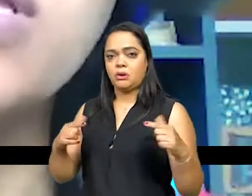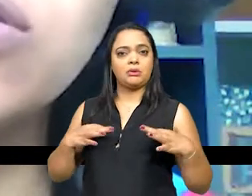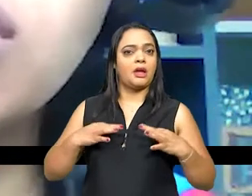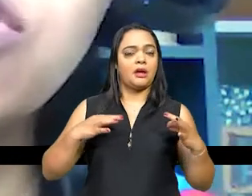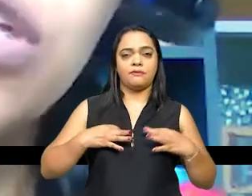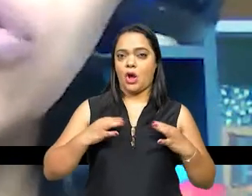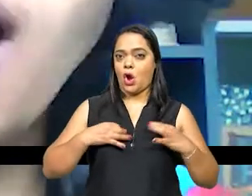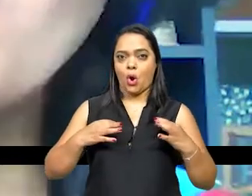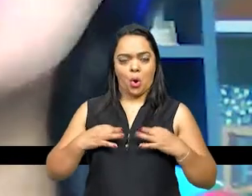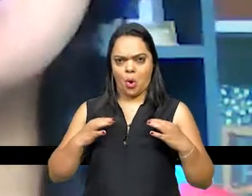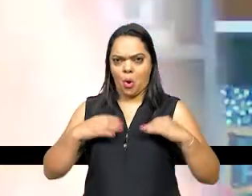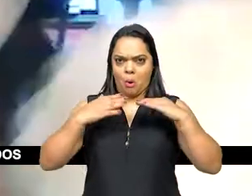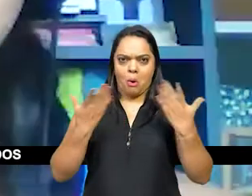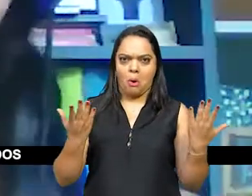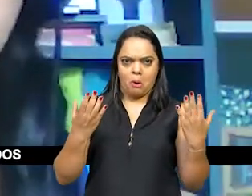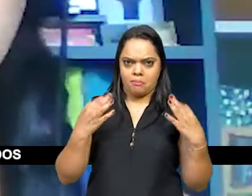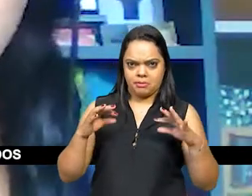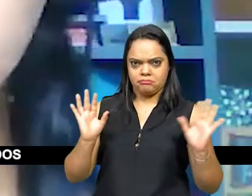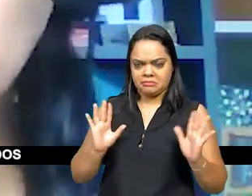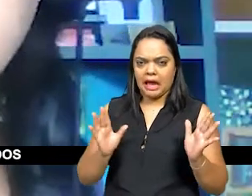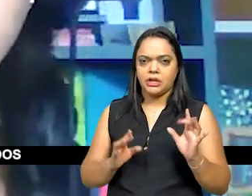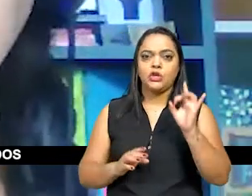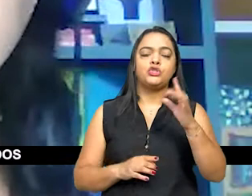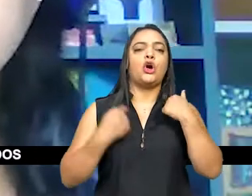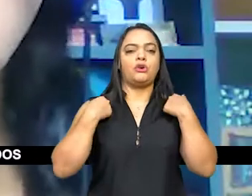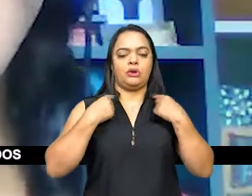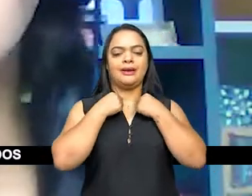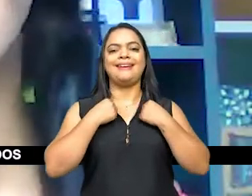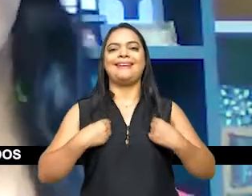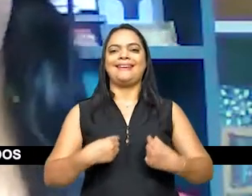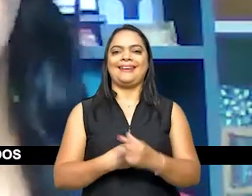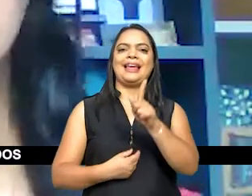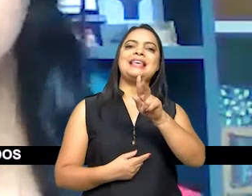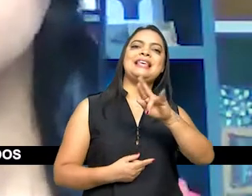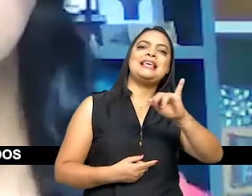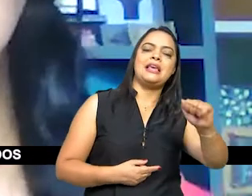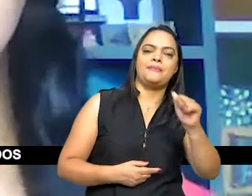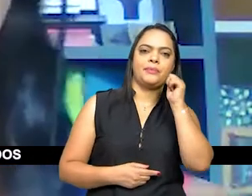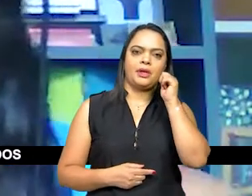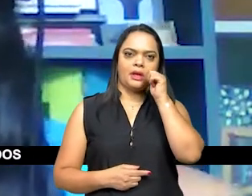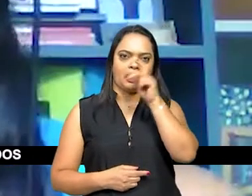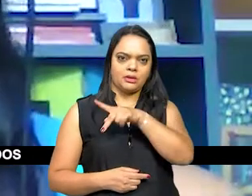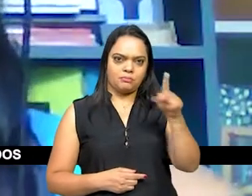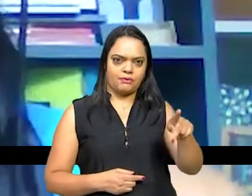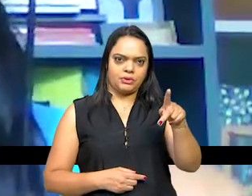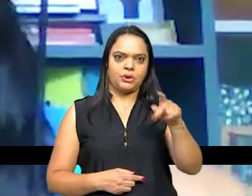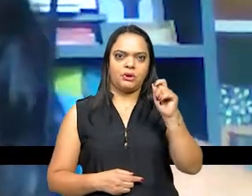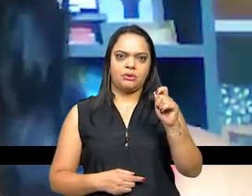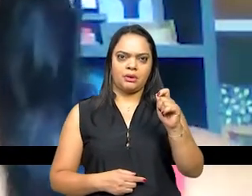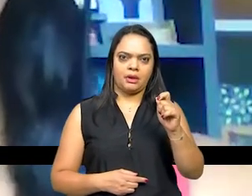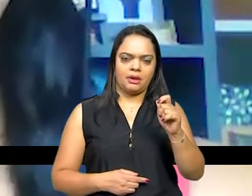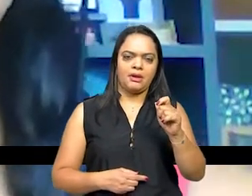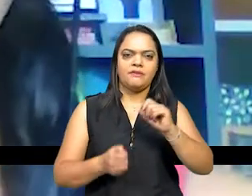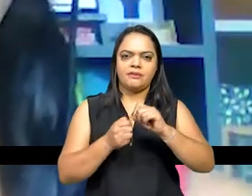trajes de ritual, mas ela estava com as suas guias expostas, né? As professoras fizeram o sinal da cruz e se trancaram na sala dos